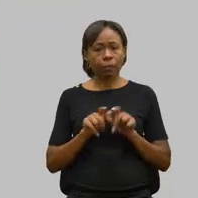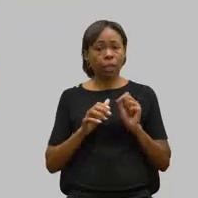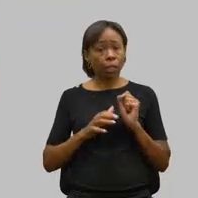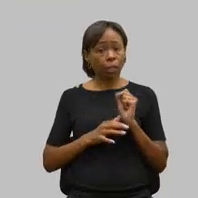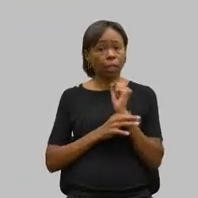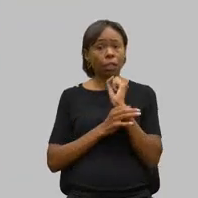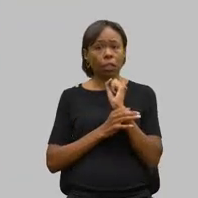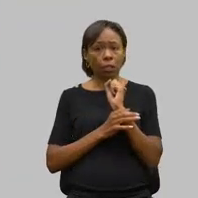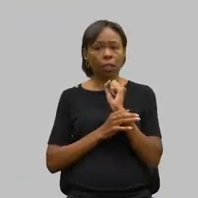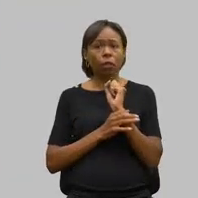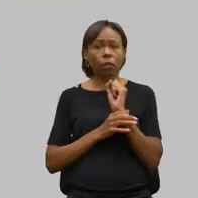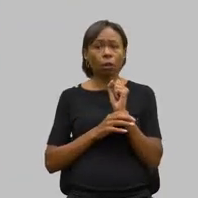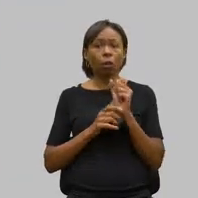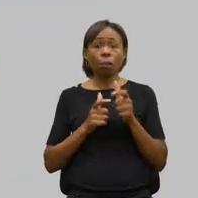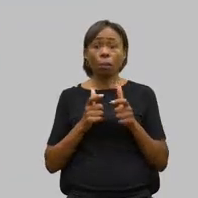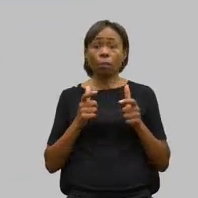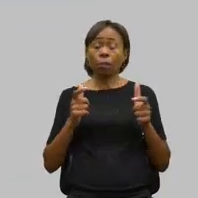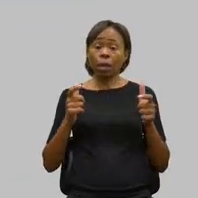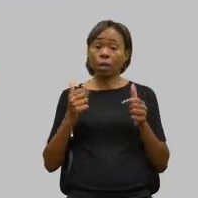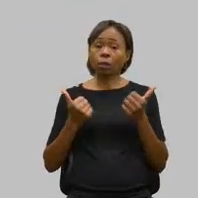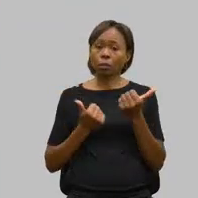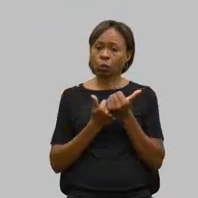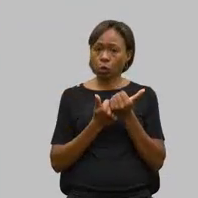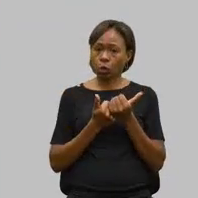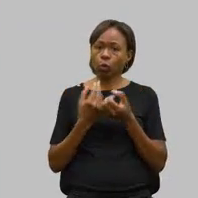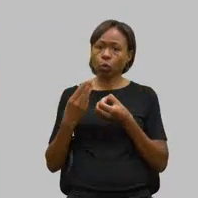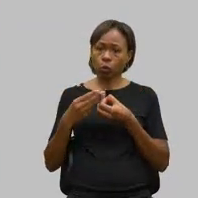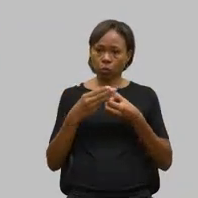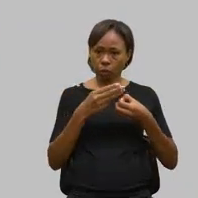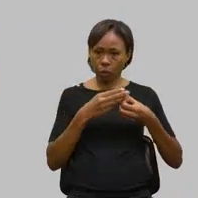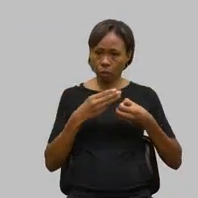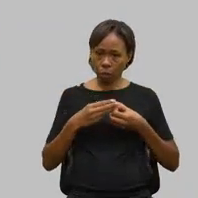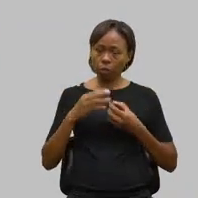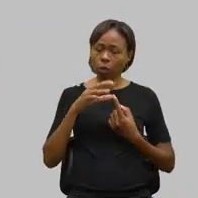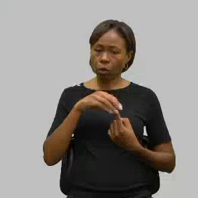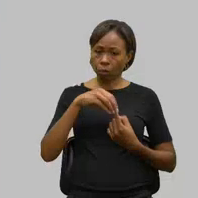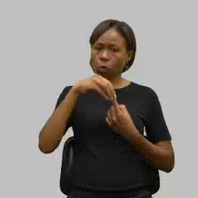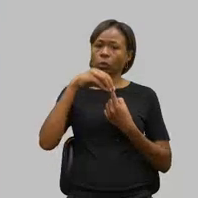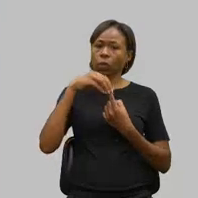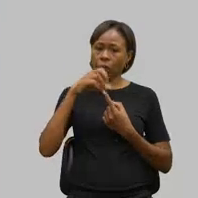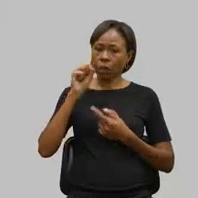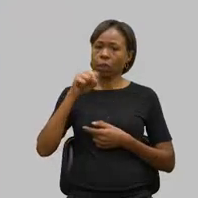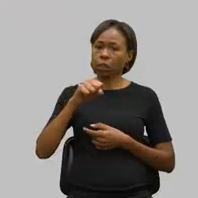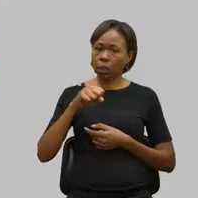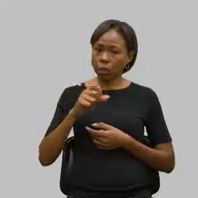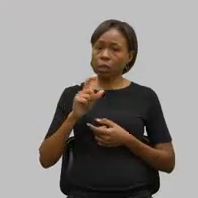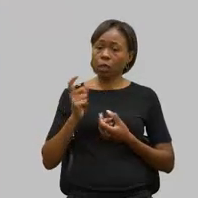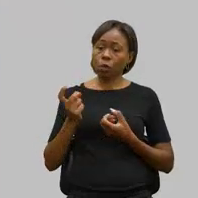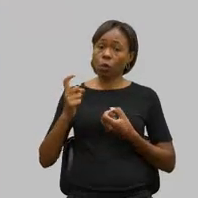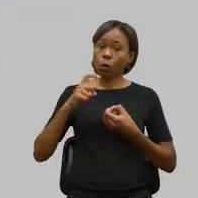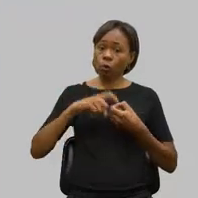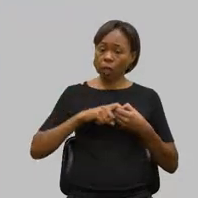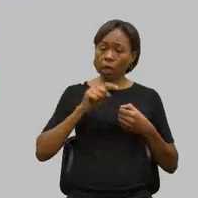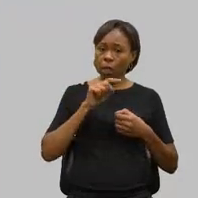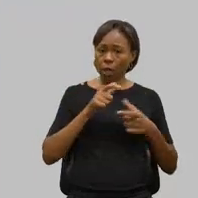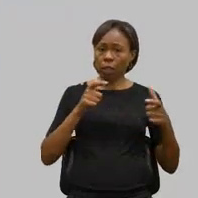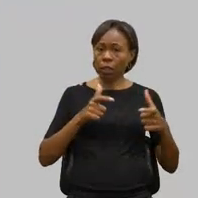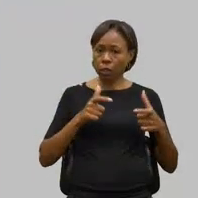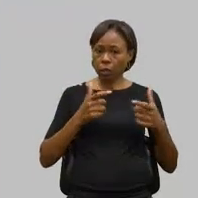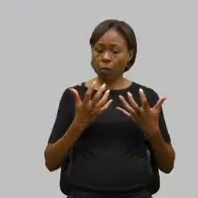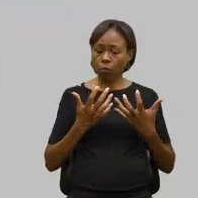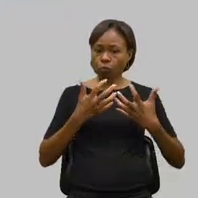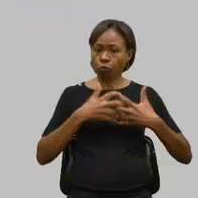monitoramento essa maior agilidade, esse apoio aos municípios. Então, a prioridade para a secretaria é tornar a região mais resolutiva também.